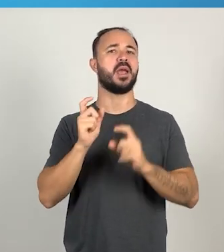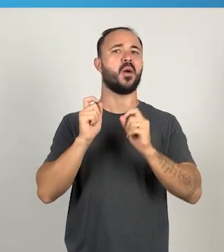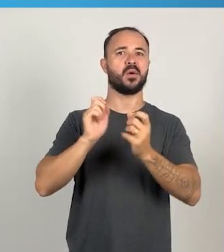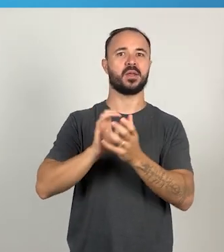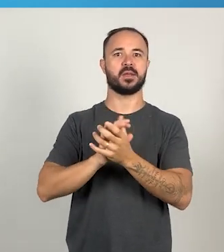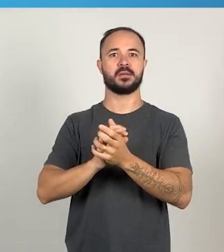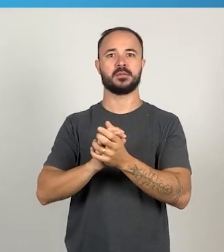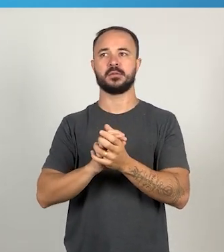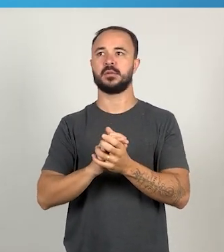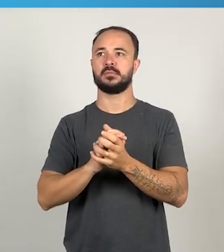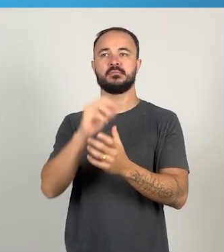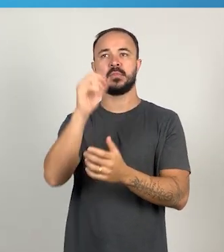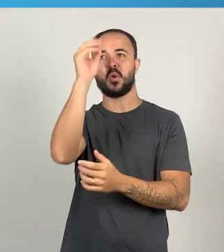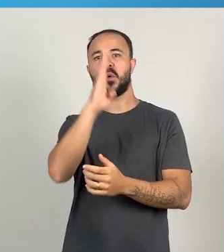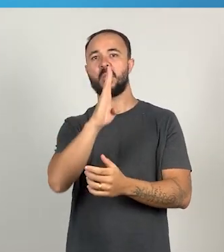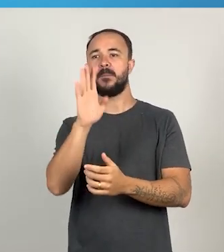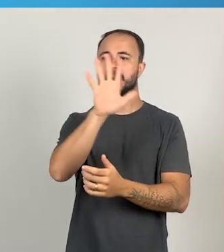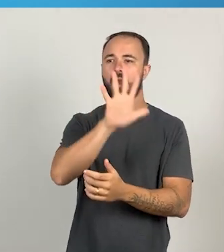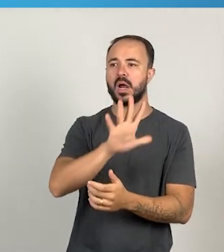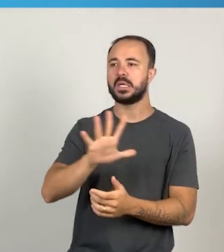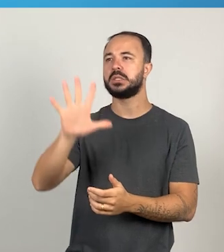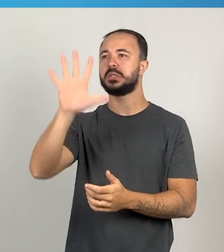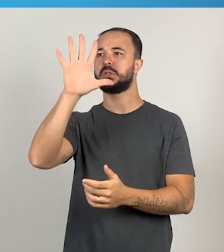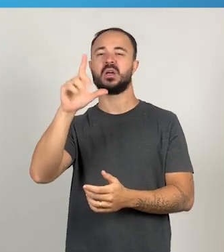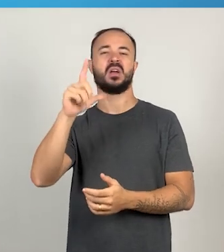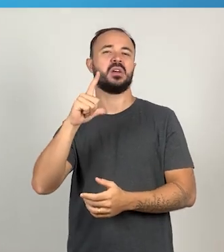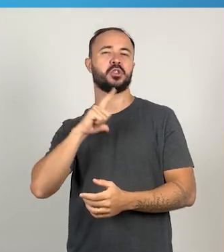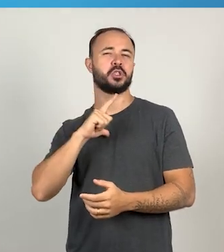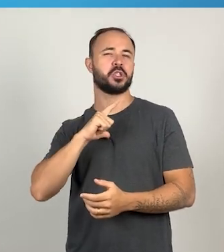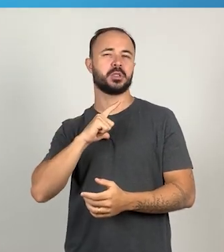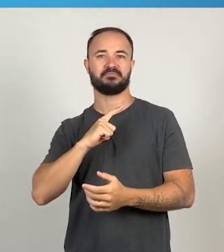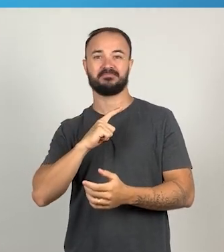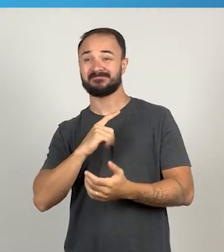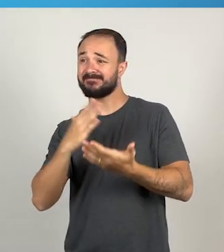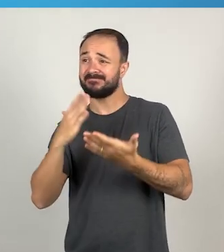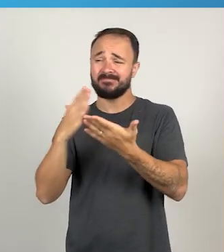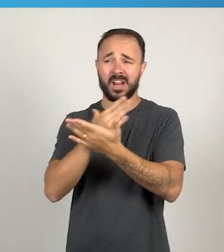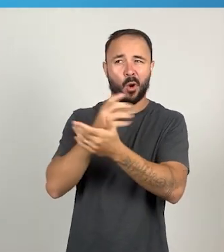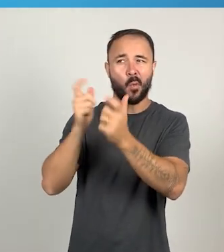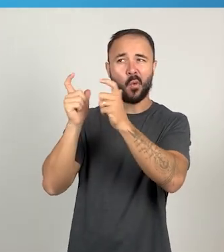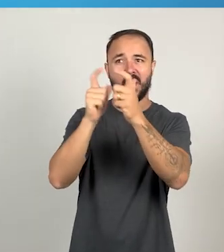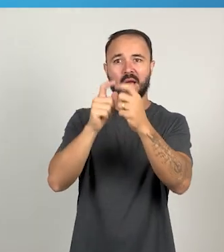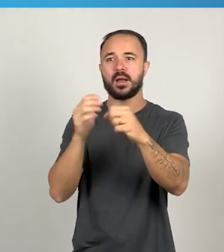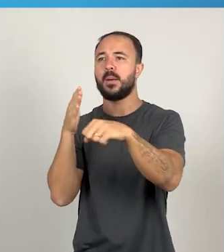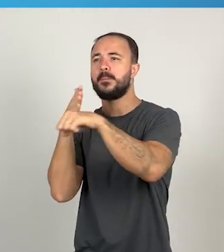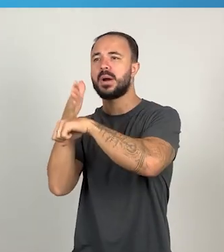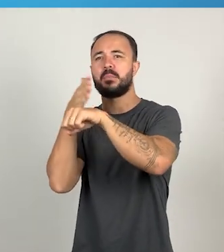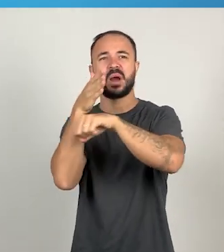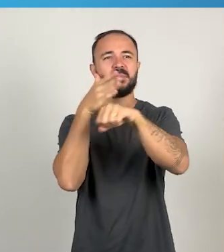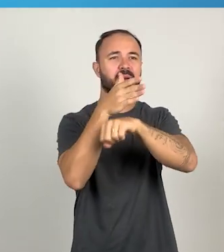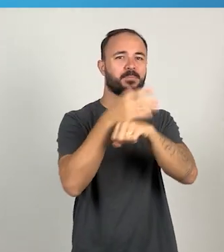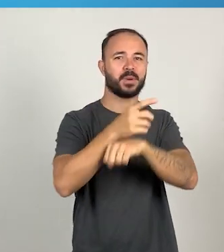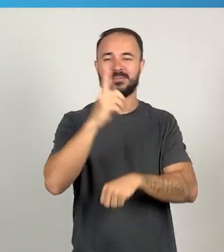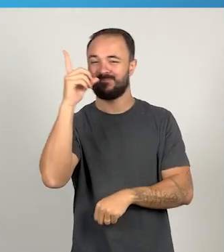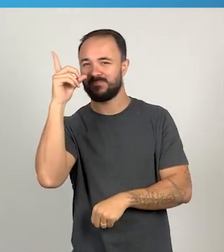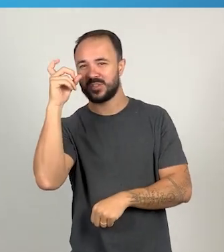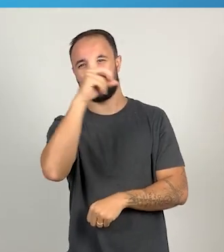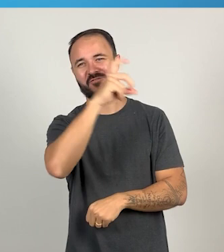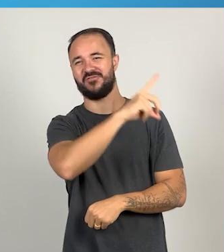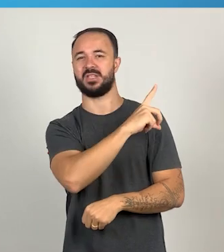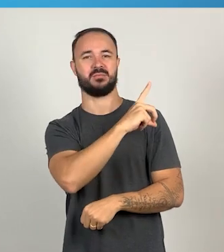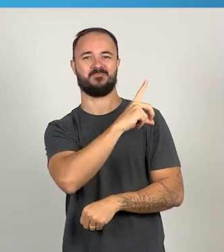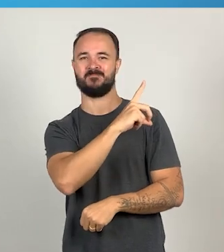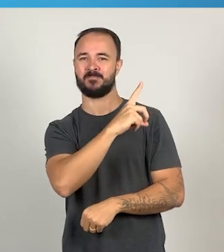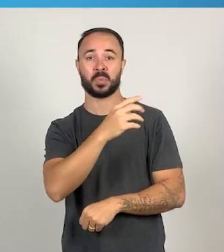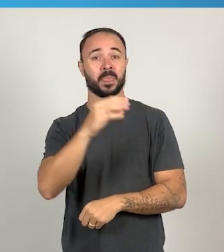integrar? Pessoal, existiam lugares que eram muito de difícil acesso. Era muito concentrado só ali no Sudeste,